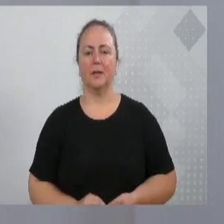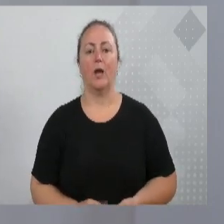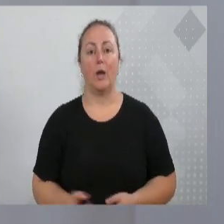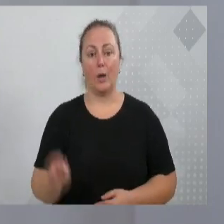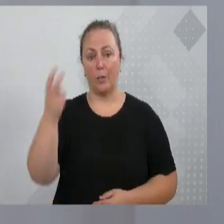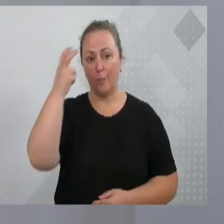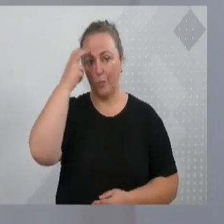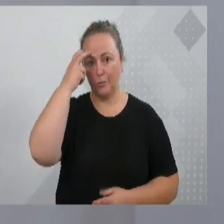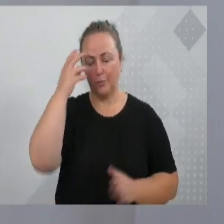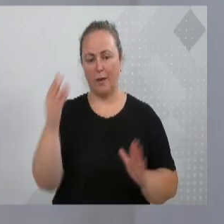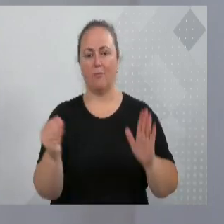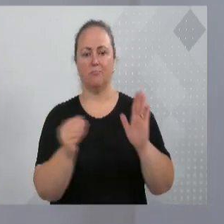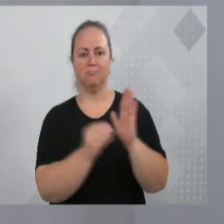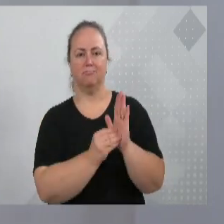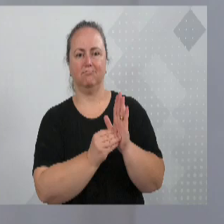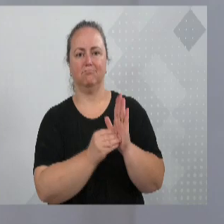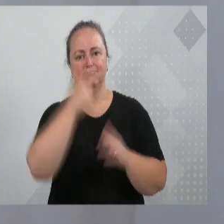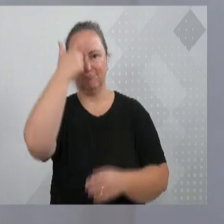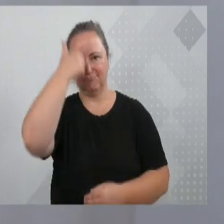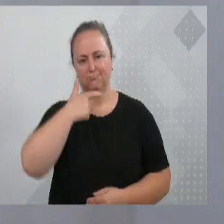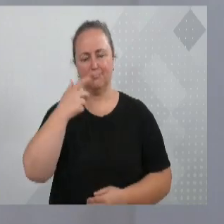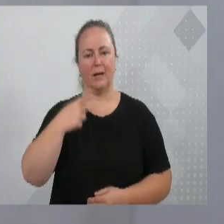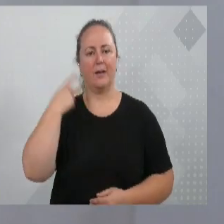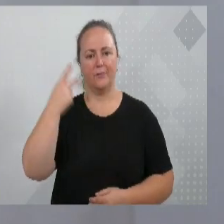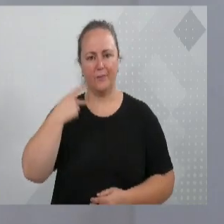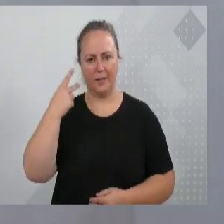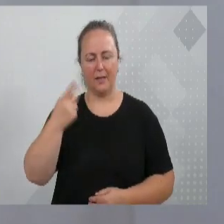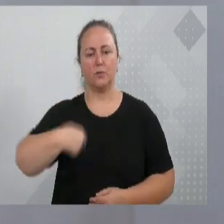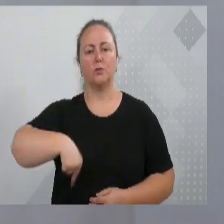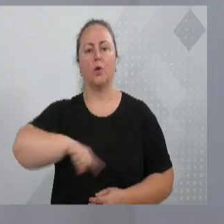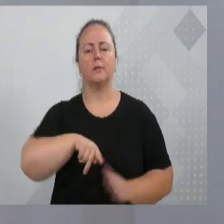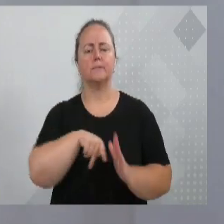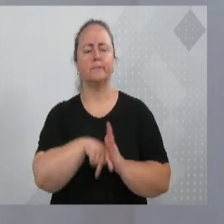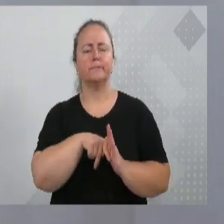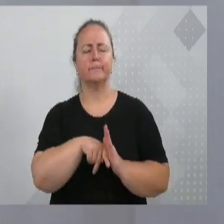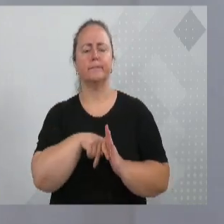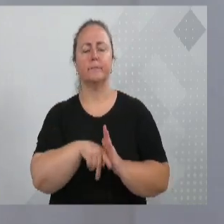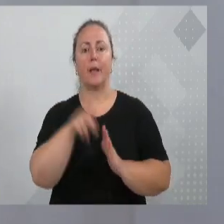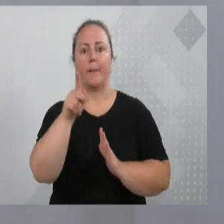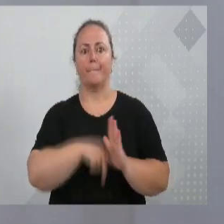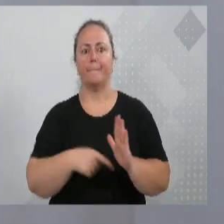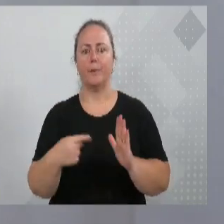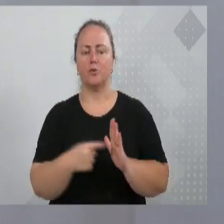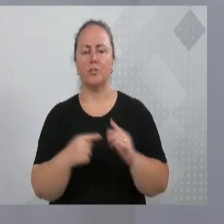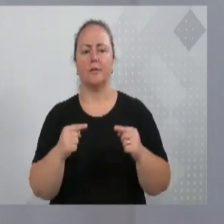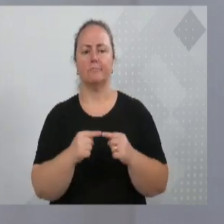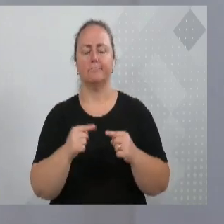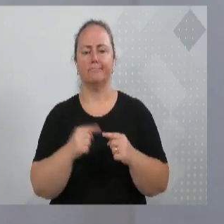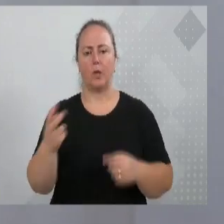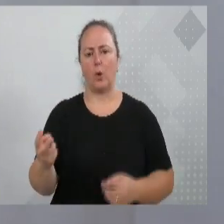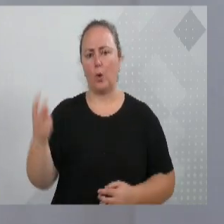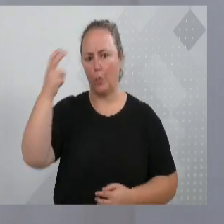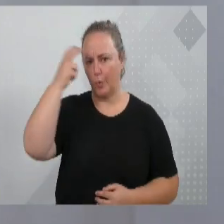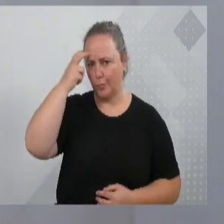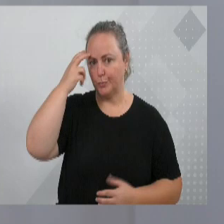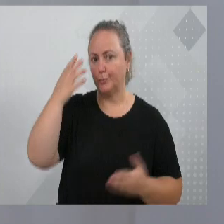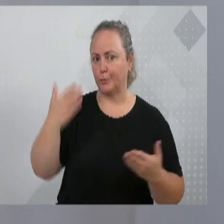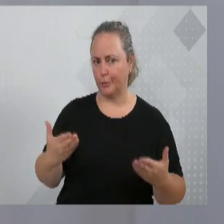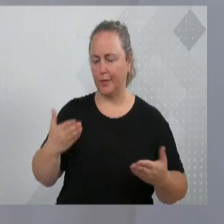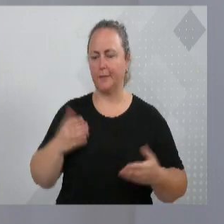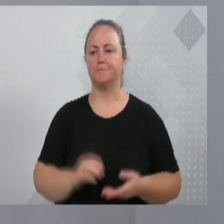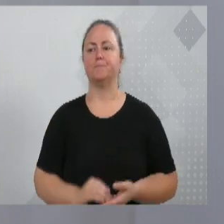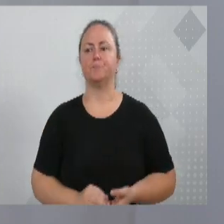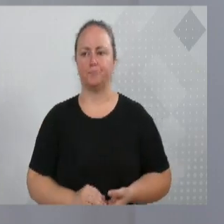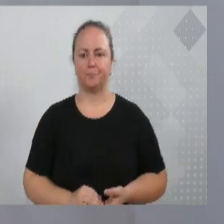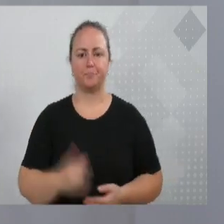Tô fazendo uma indicação como Vereador e pedindo que esse estude um anti-projeto relacionado à cultura do nosso município eu recebi